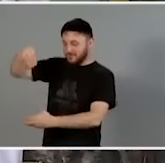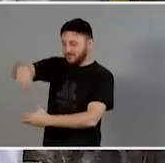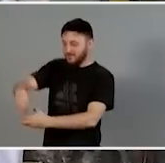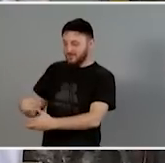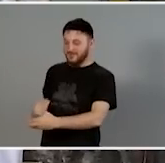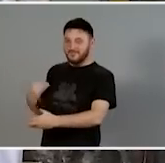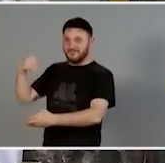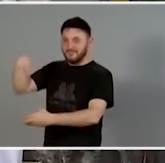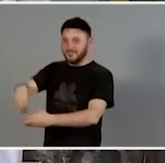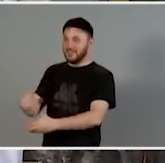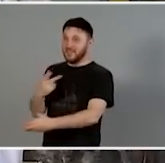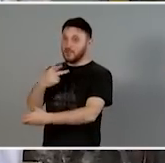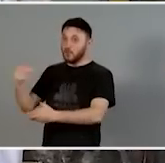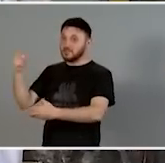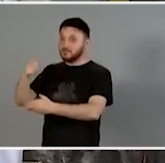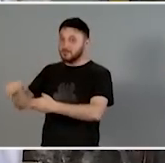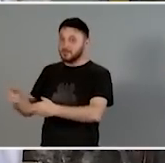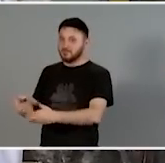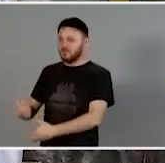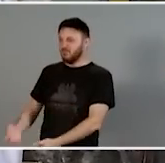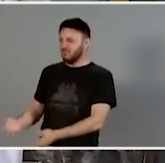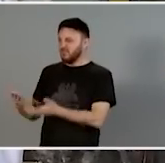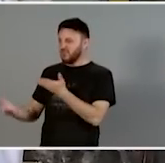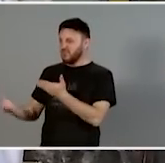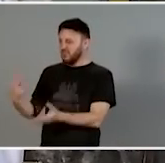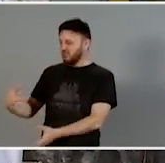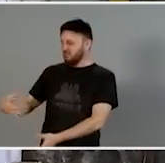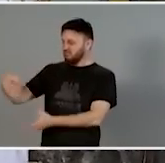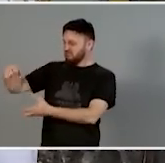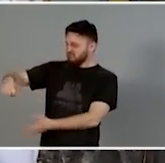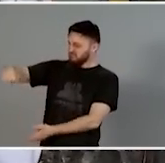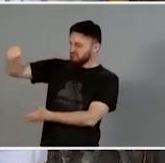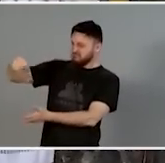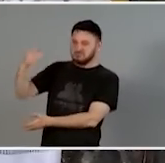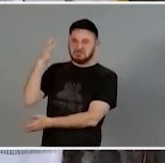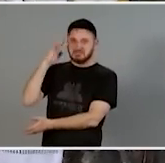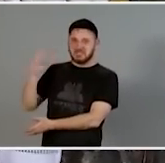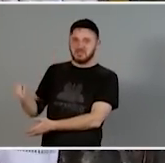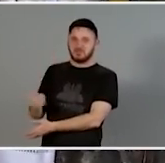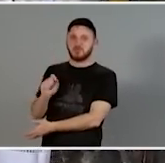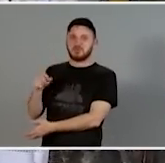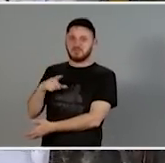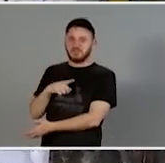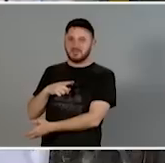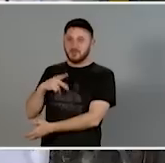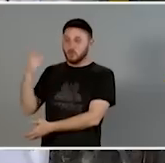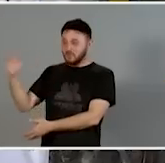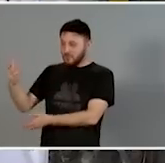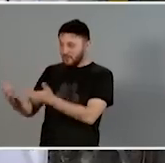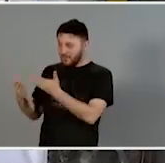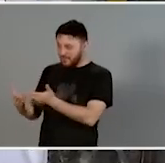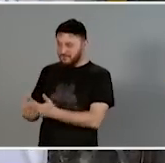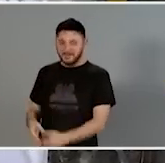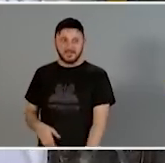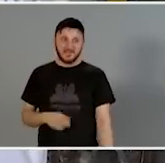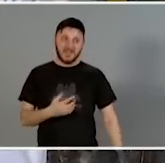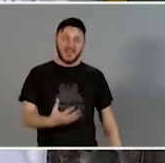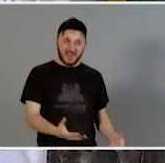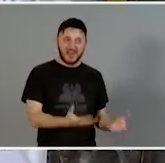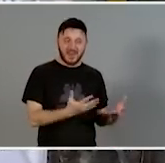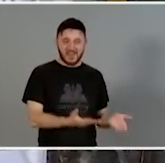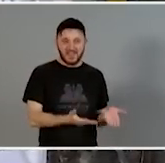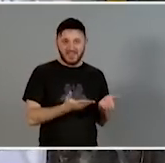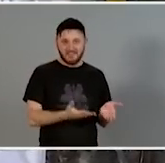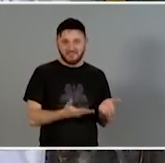Se eu levanto aqui, eu não sei quanto quilo tem, não sei nem o que puseram aqui dentro. O teu está leve, padre? Está leve.